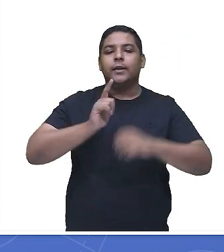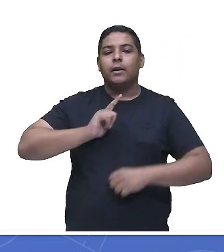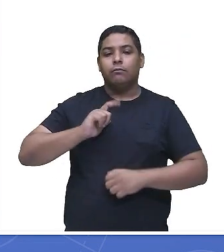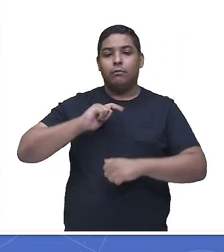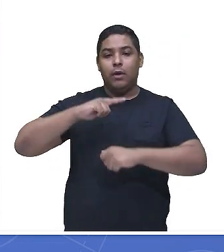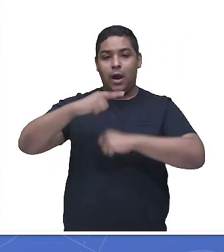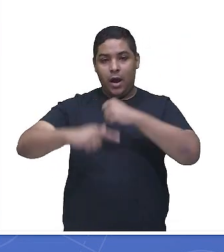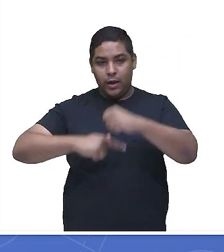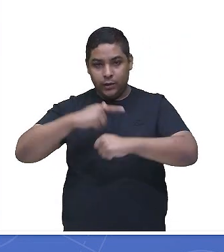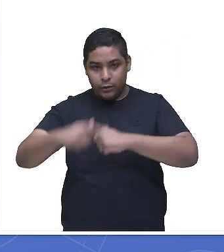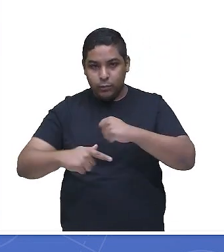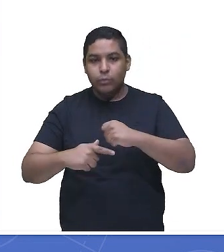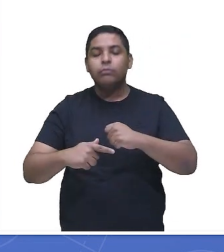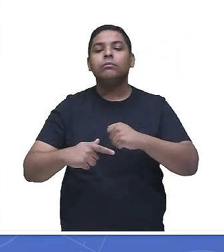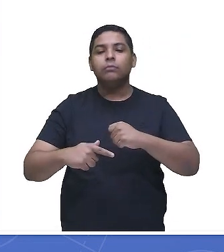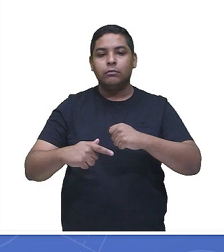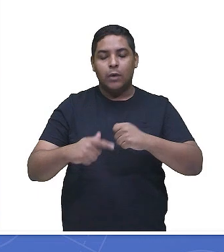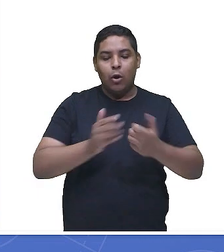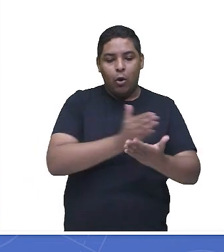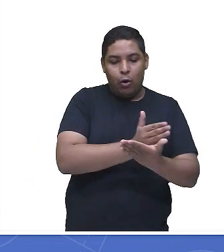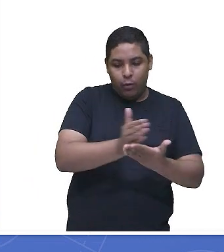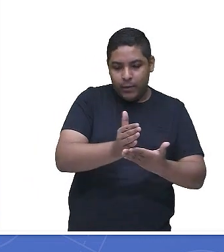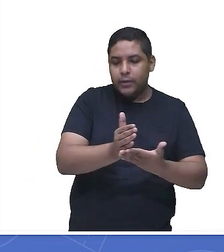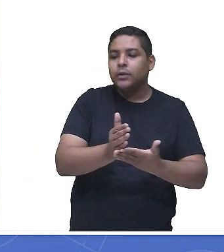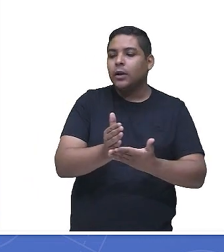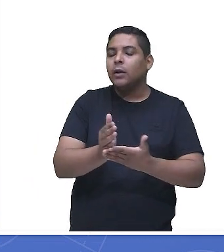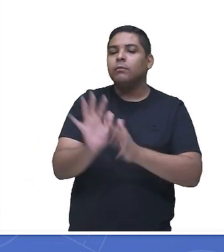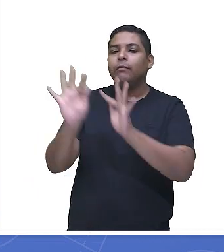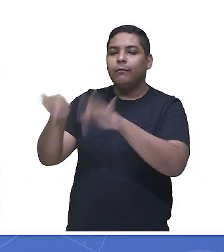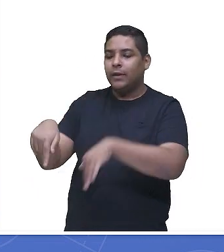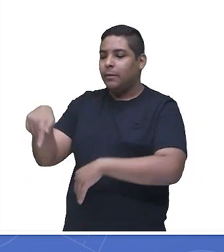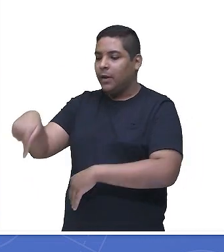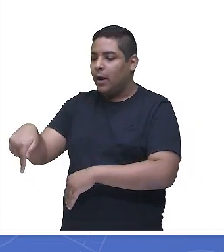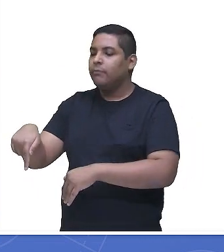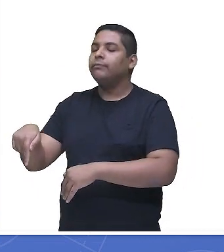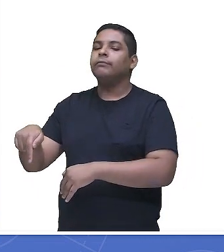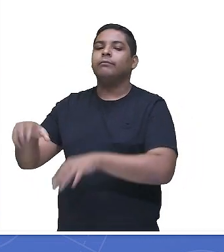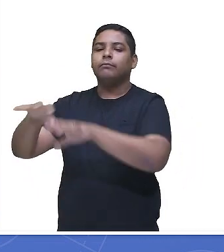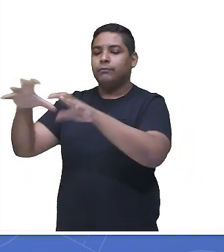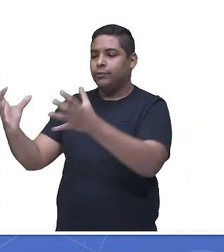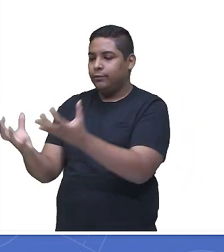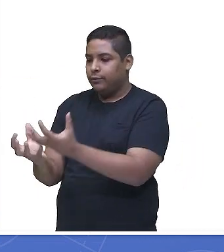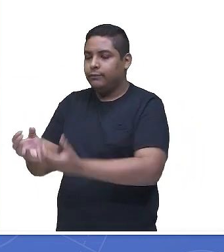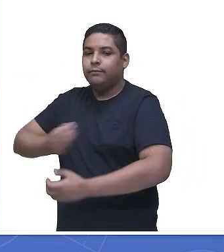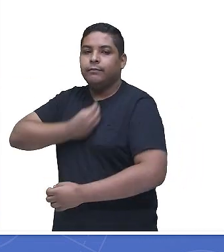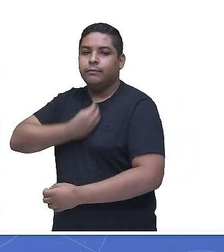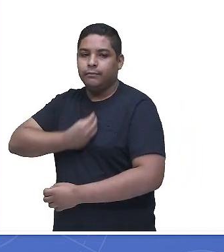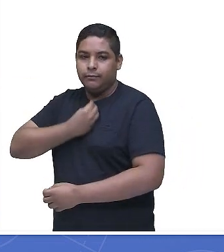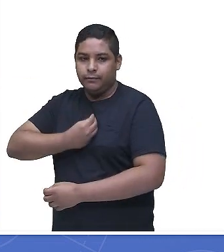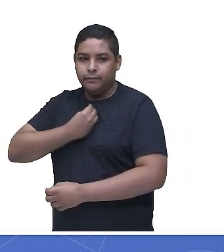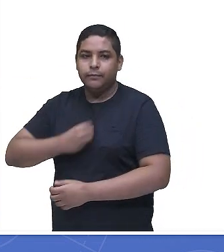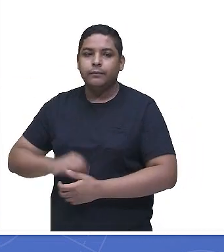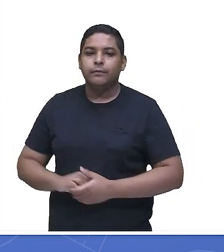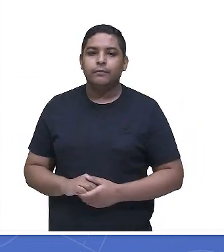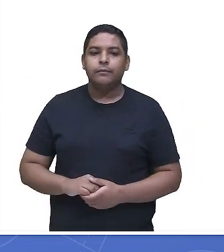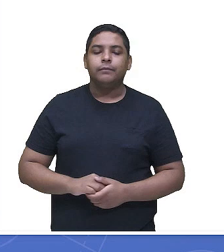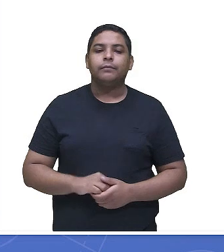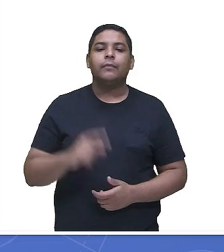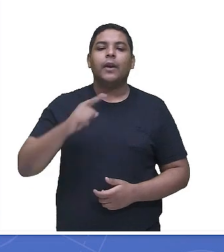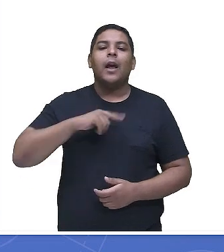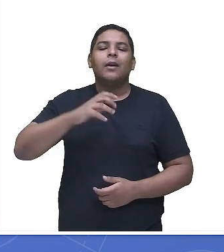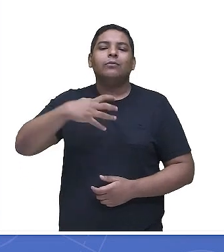ok? Então, gente, os níveis de organização é só uma forma que a gente tem de... uma forma didática da